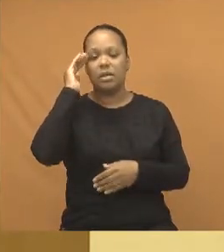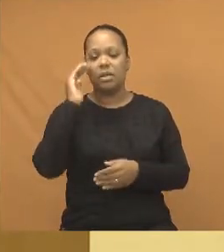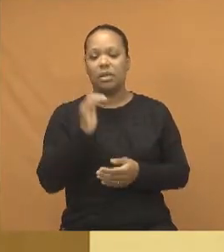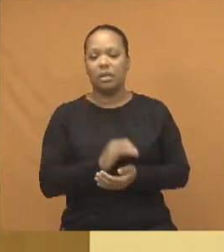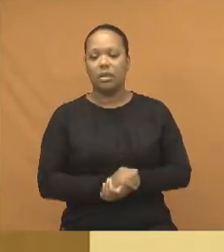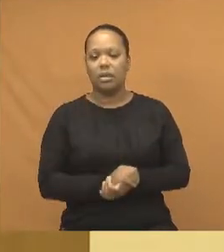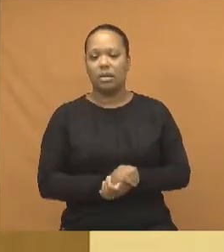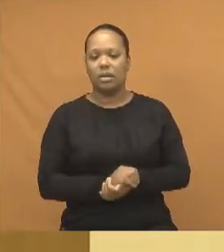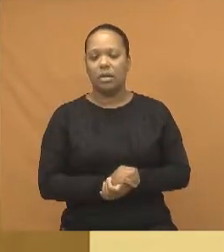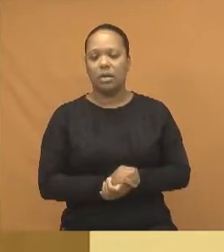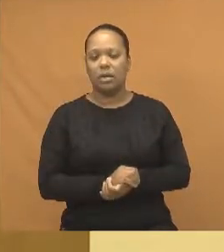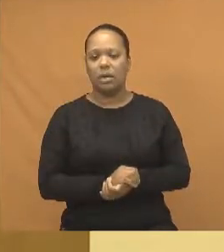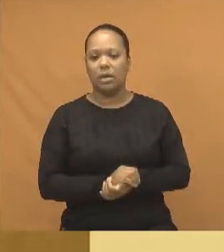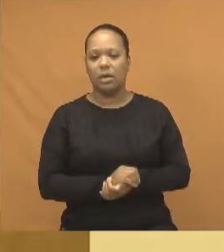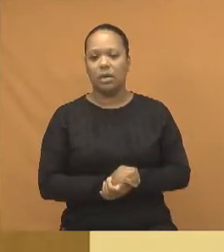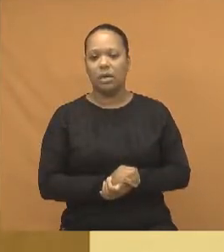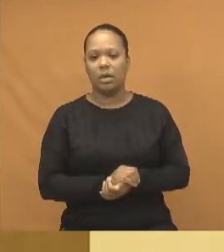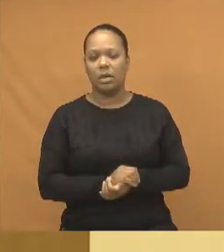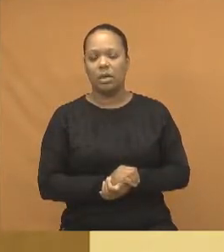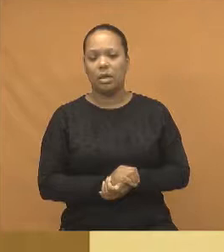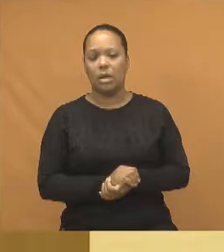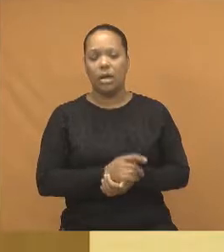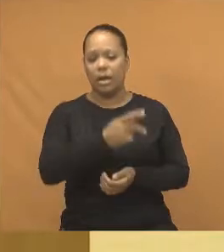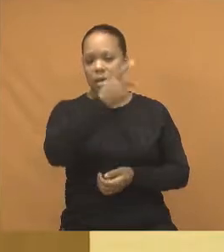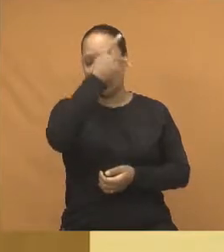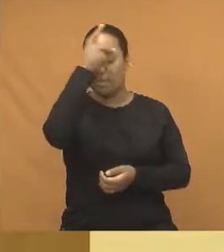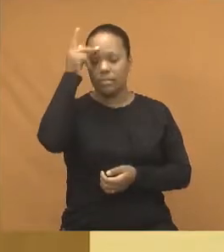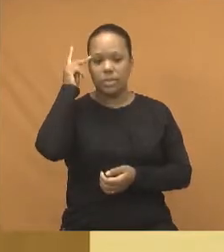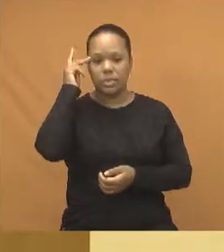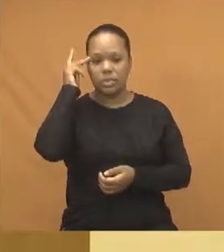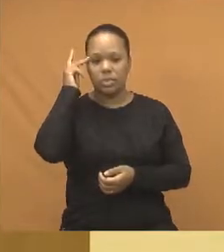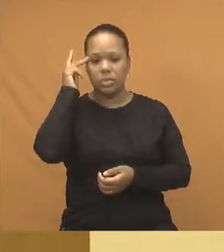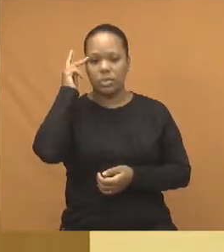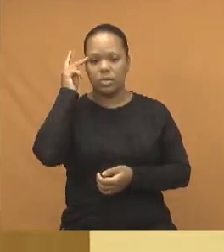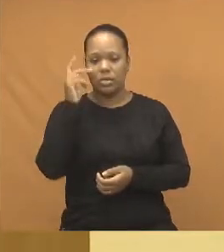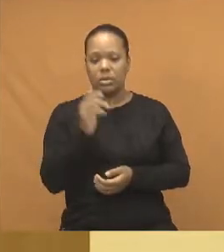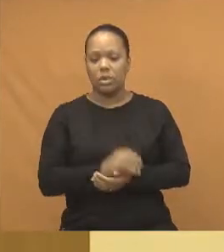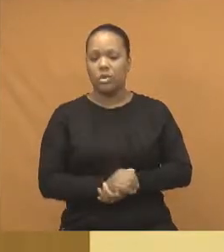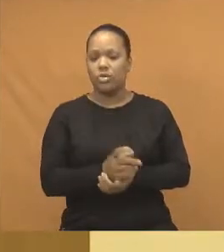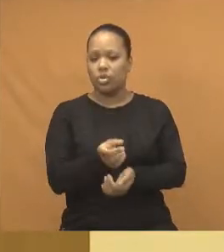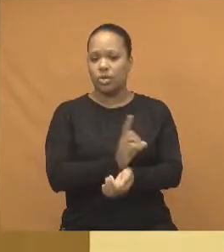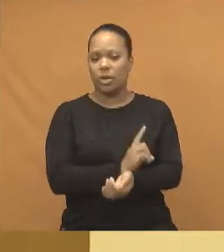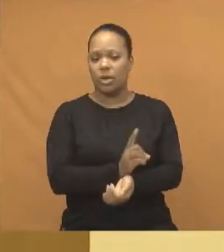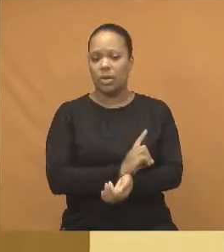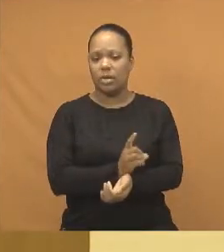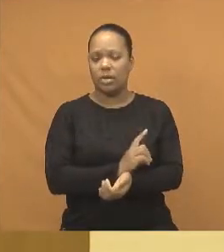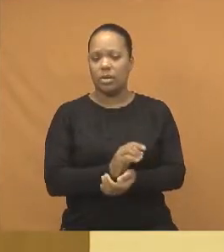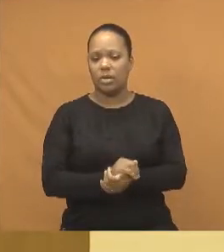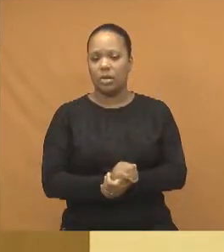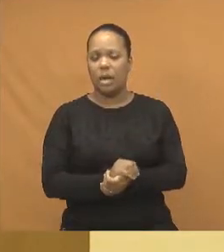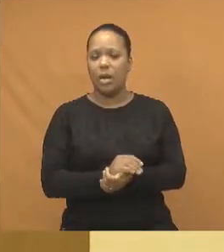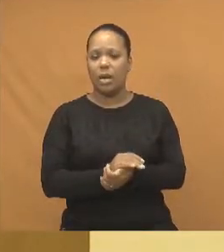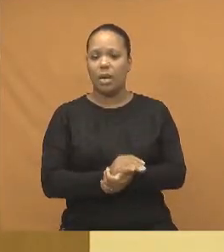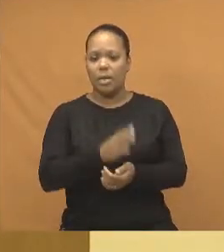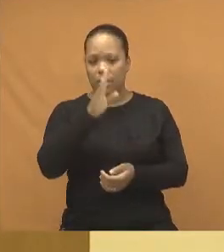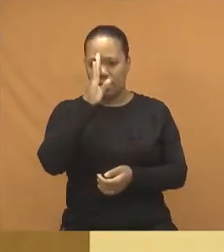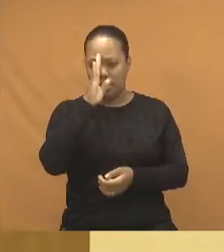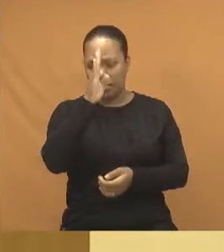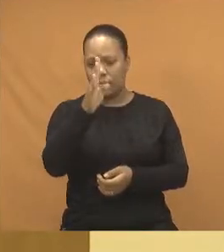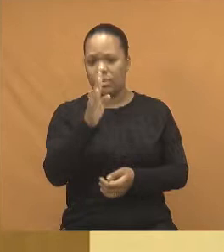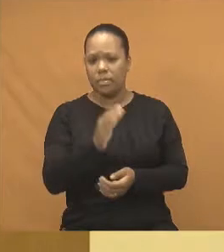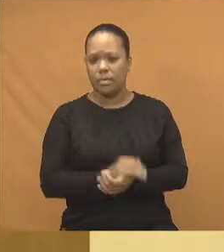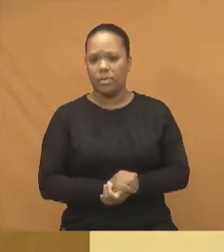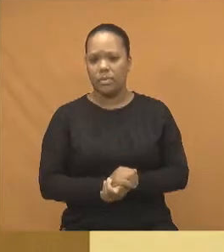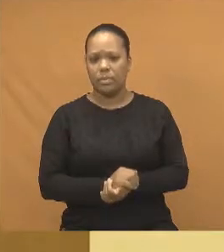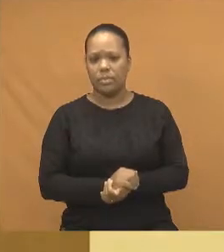vereadora Márcia pretendia dizer que aqueles que estivessem em estágio de diabetes compensadas priorizassem os